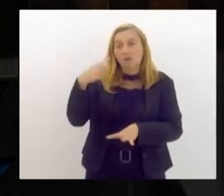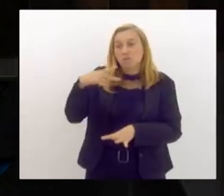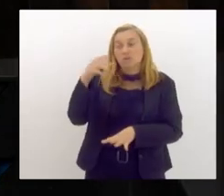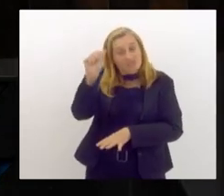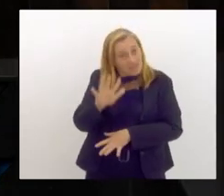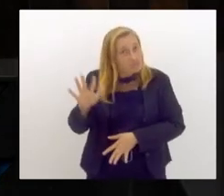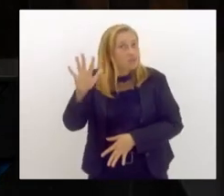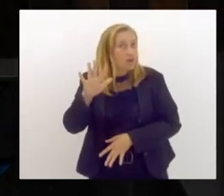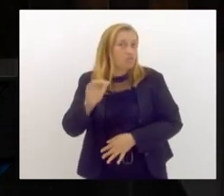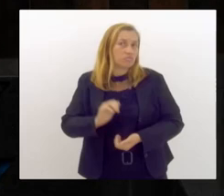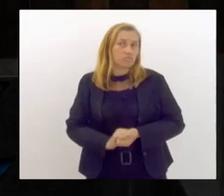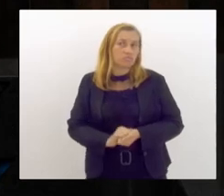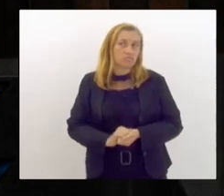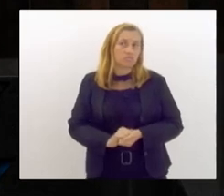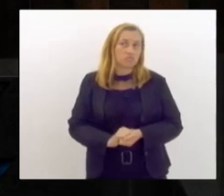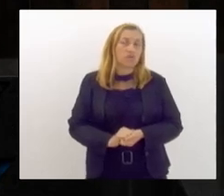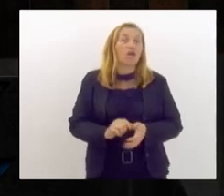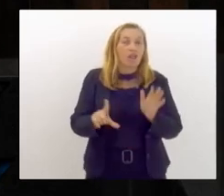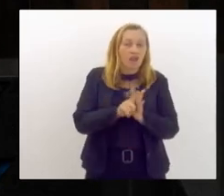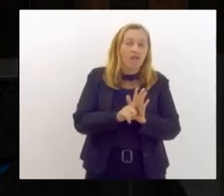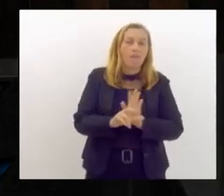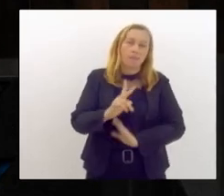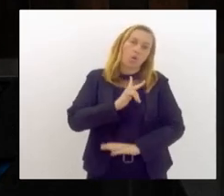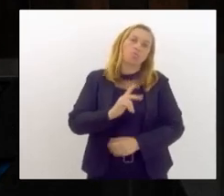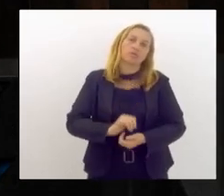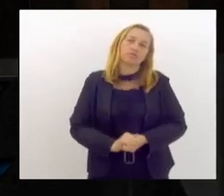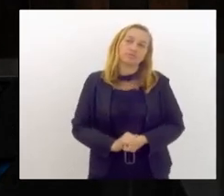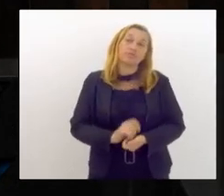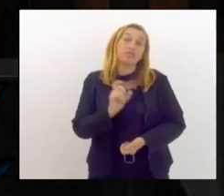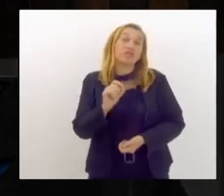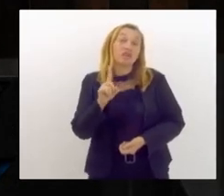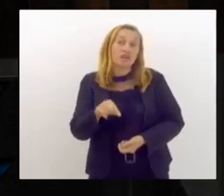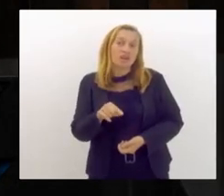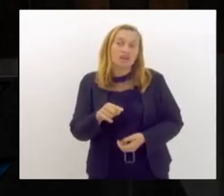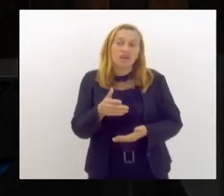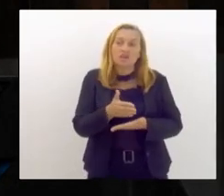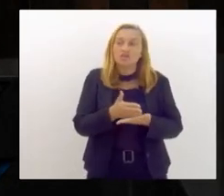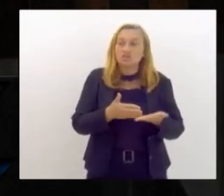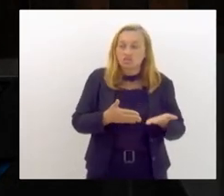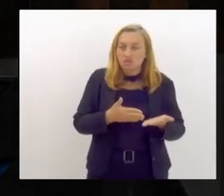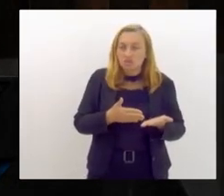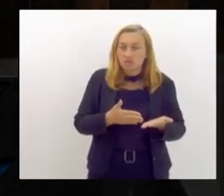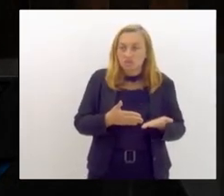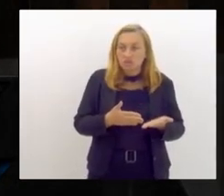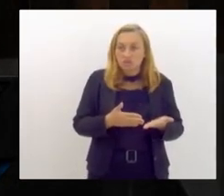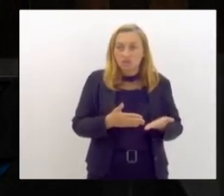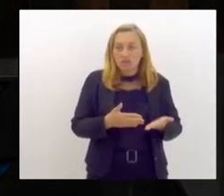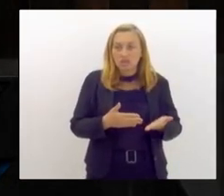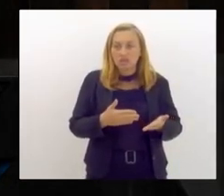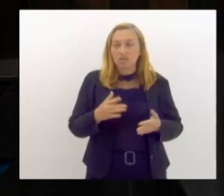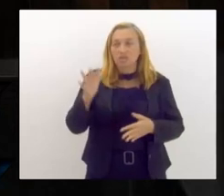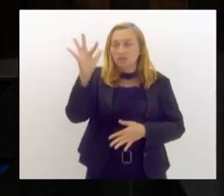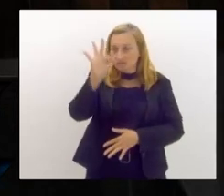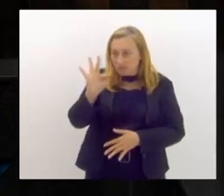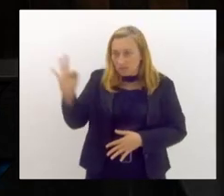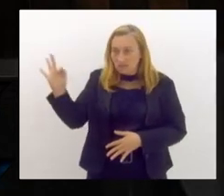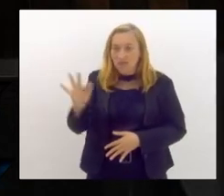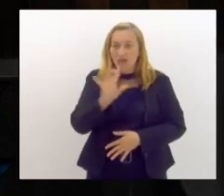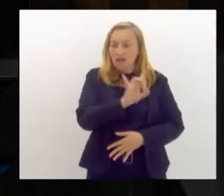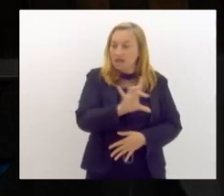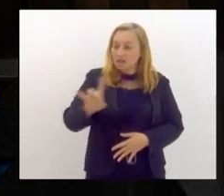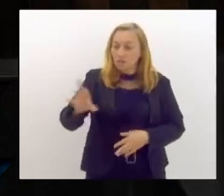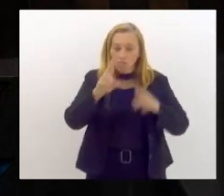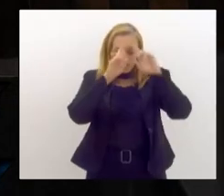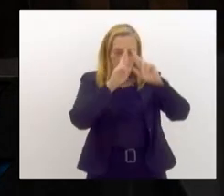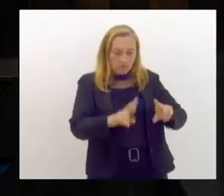nacional que tem lei própria, que é dividida entre os entes federativos, cada qual com a sua responsabilidade.